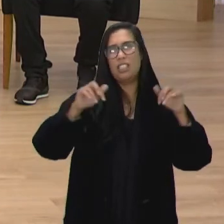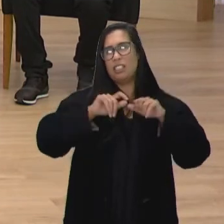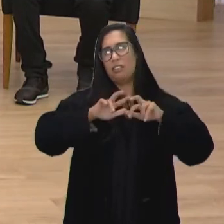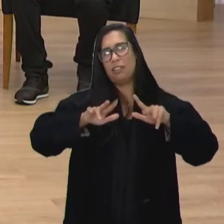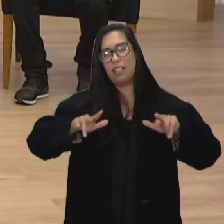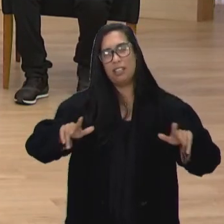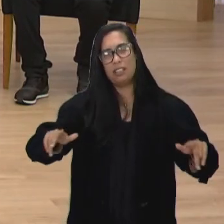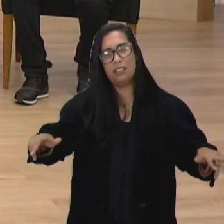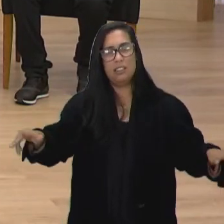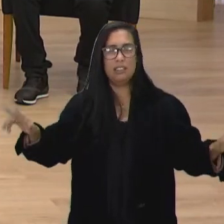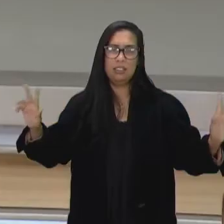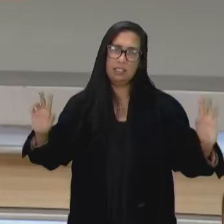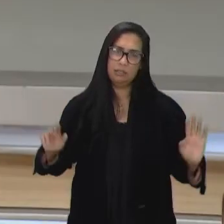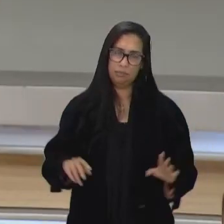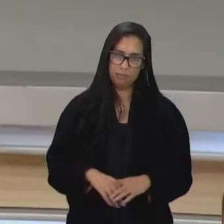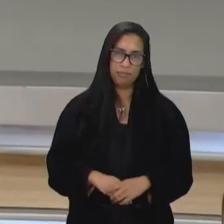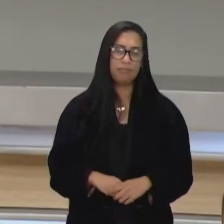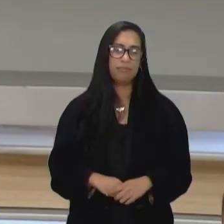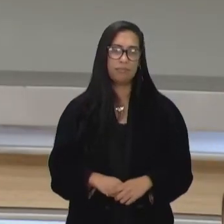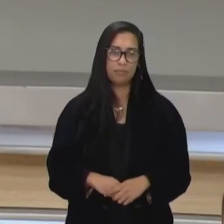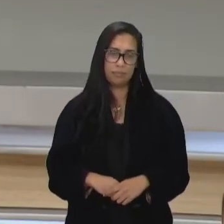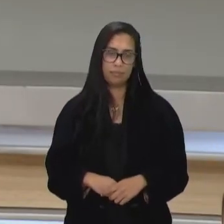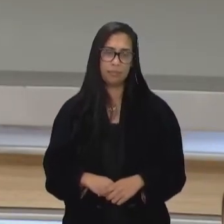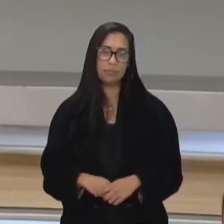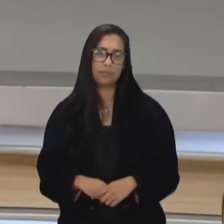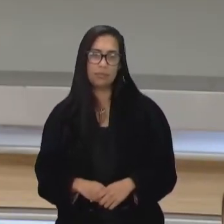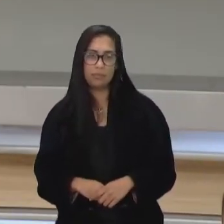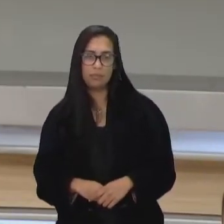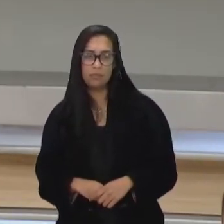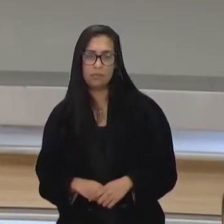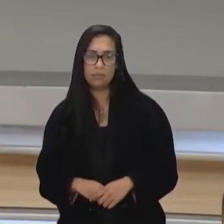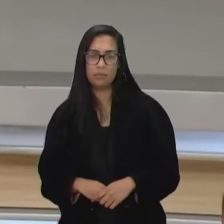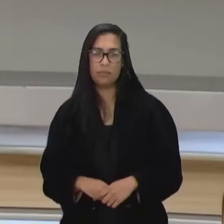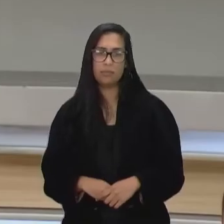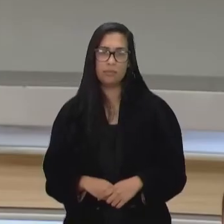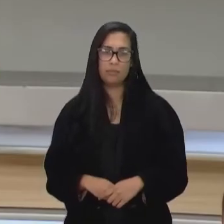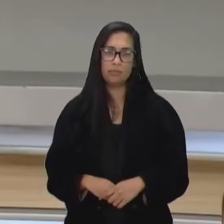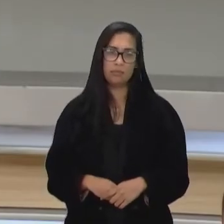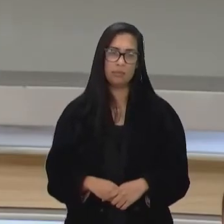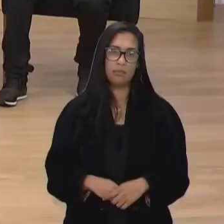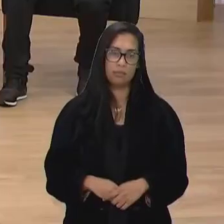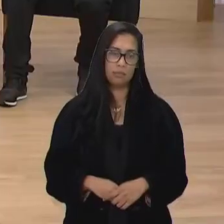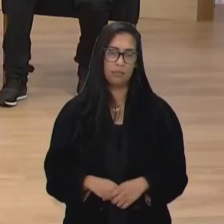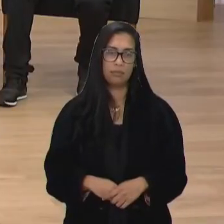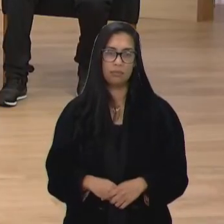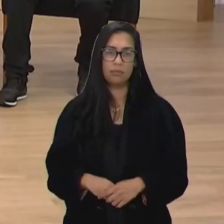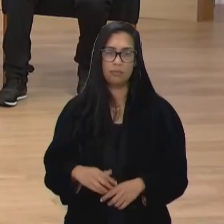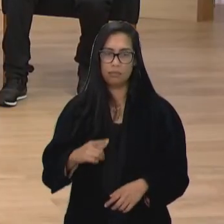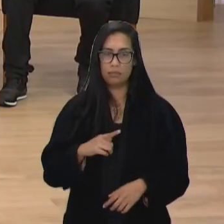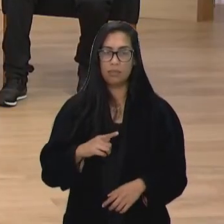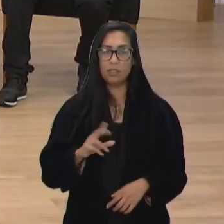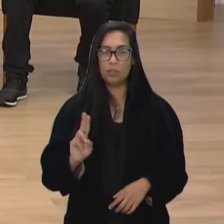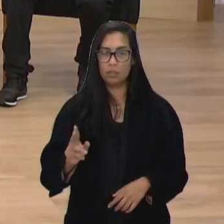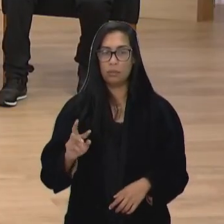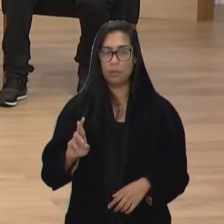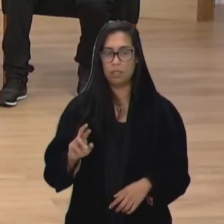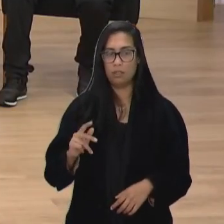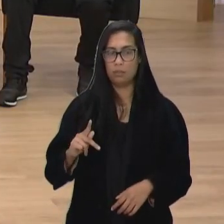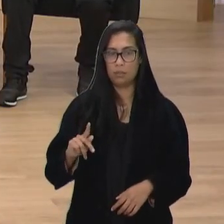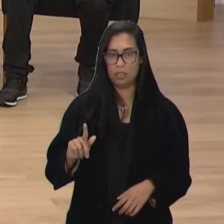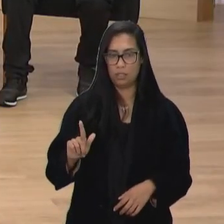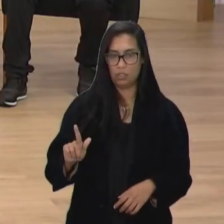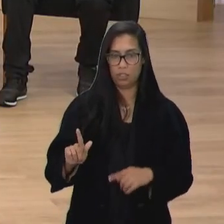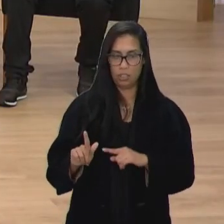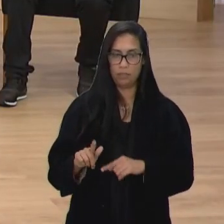pescoço e ela recuperou. Eu já estou inventando aqui Todos os heróis se reúnem a novamente. Imperatriz 2. Vocês têm um nome pro RPG que vocês colocaram? É a